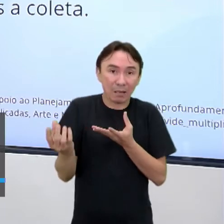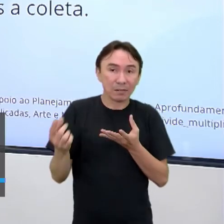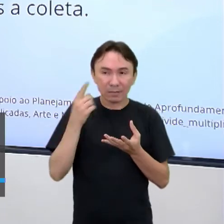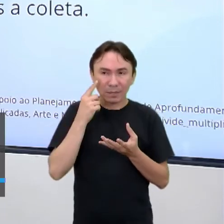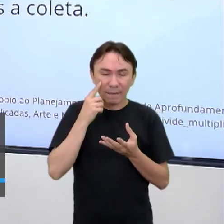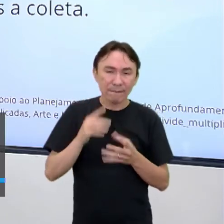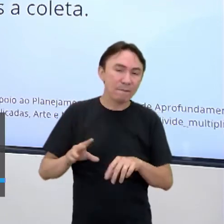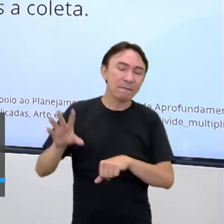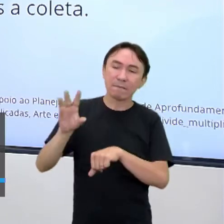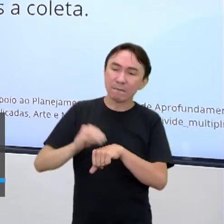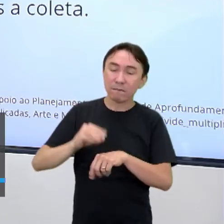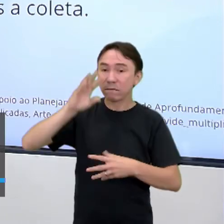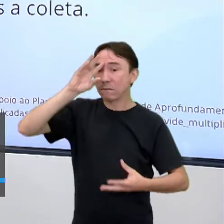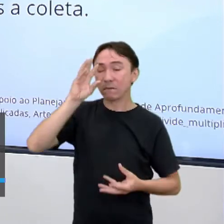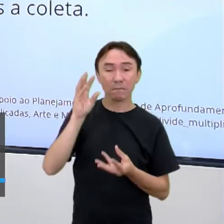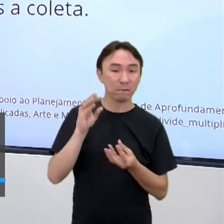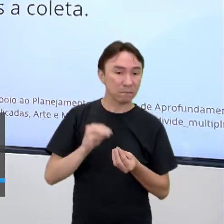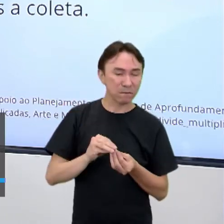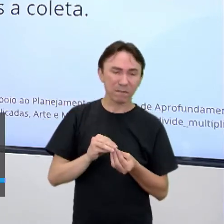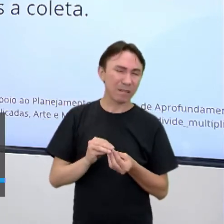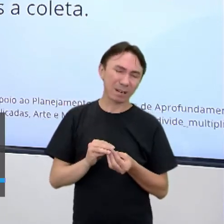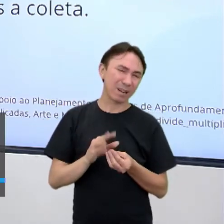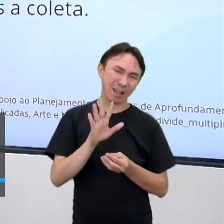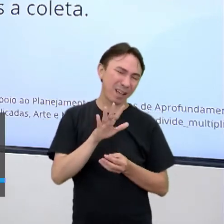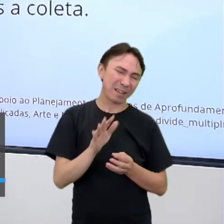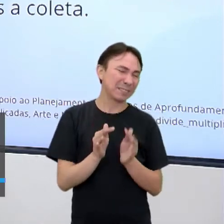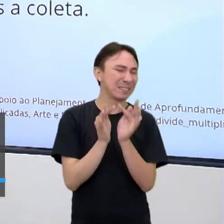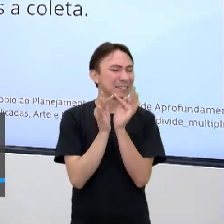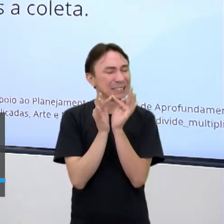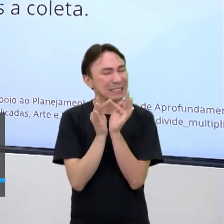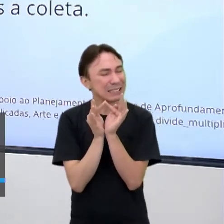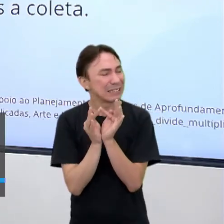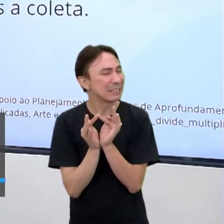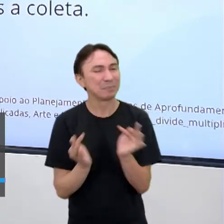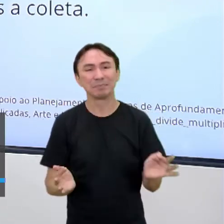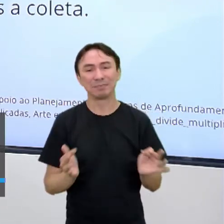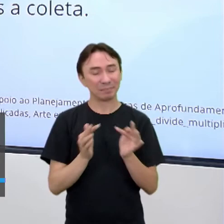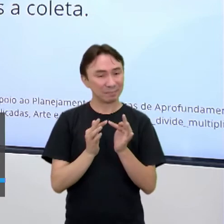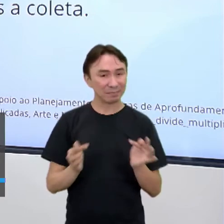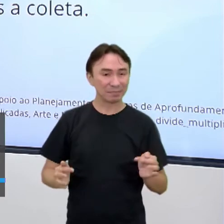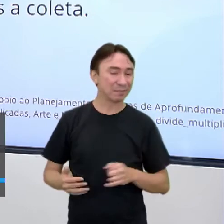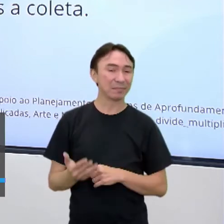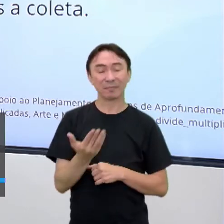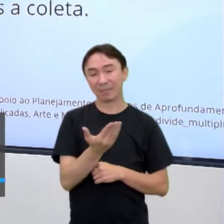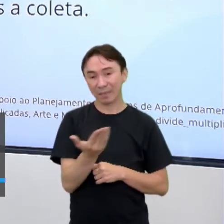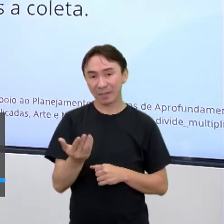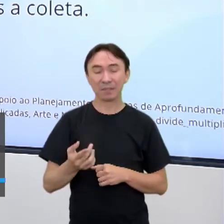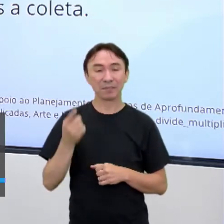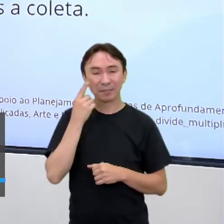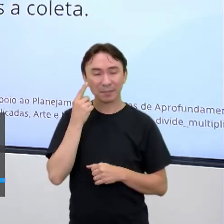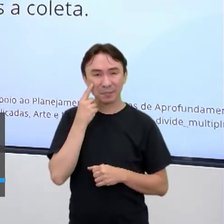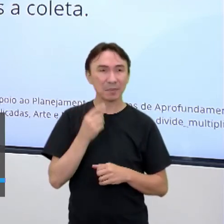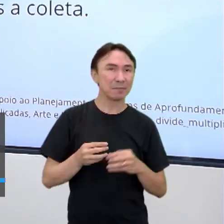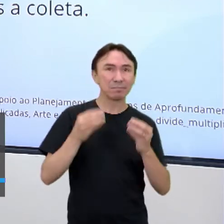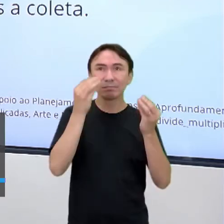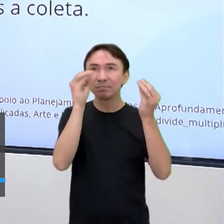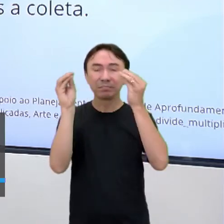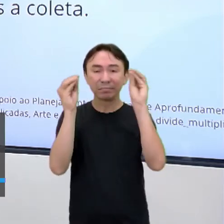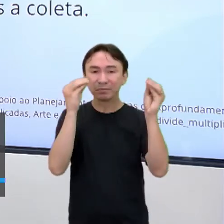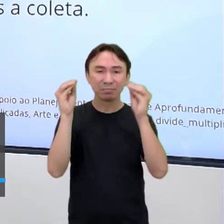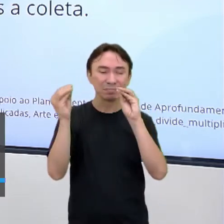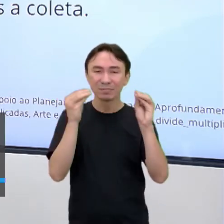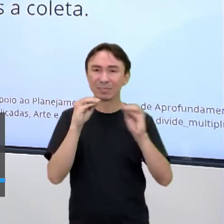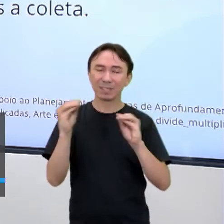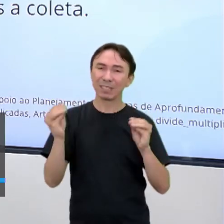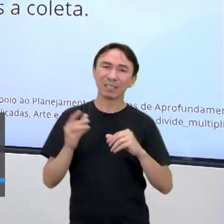aula, ela é de uma forma simples. A construção dela, vocês vão perceber que ela é um tanto quanto trabalhosa, porque envolve o quê?